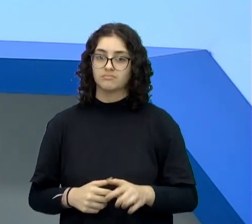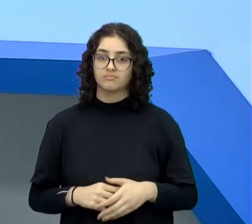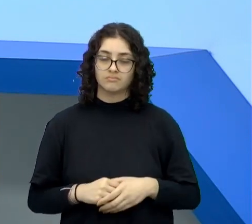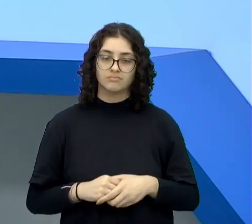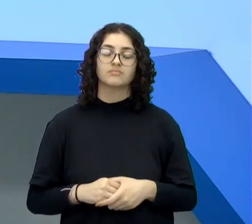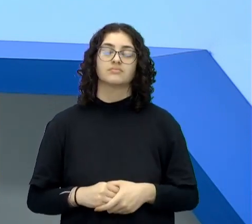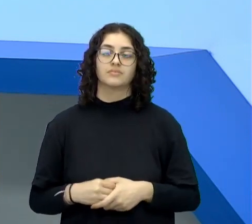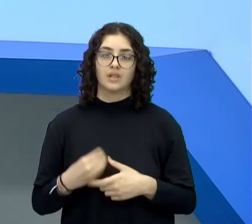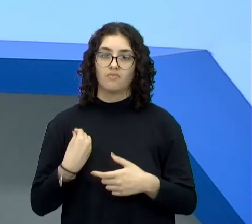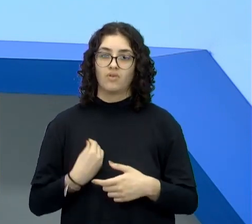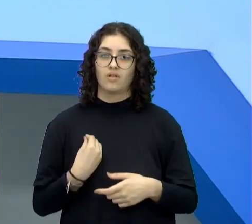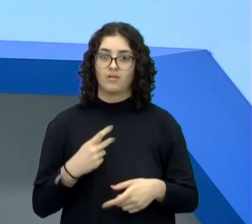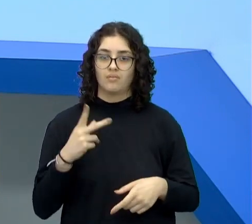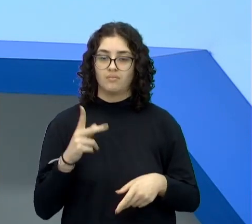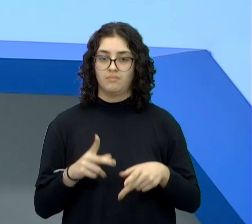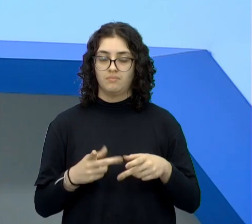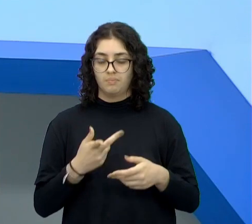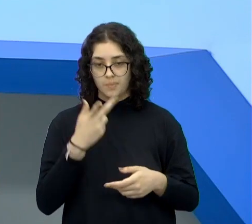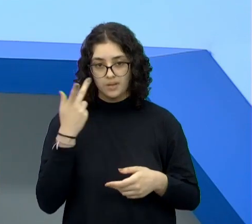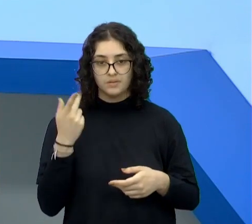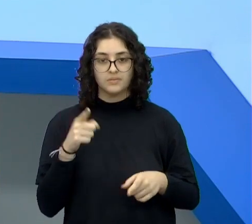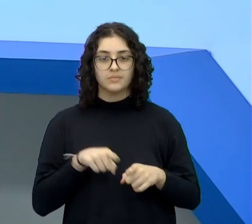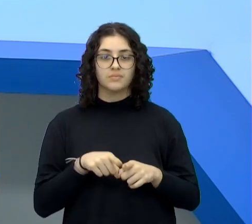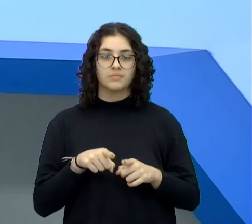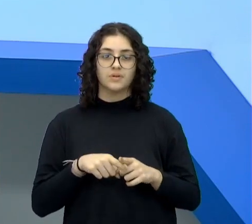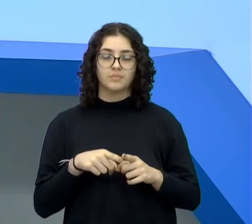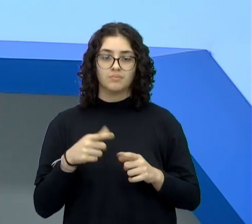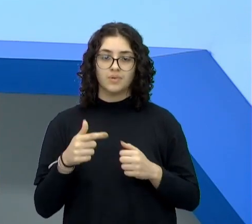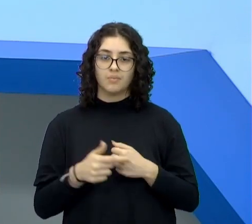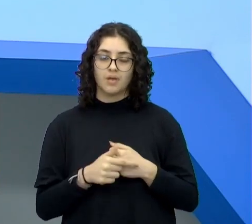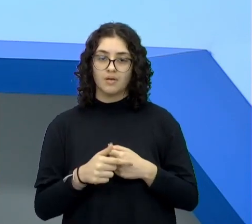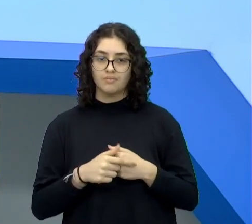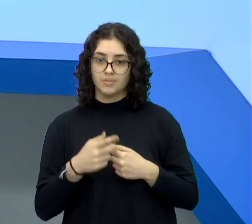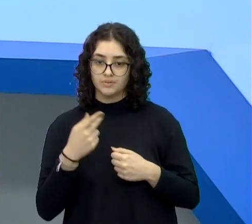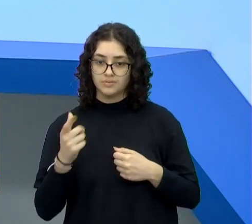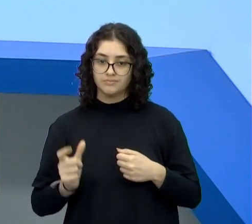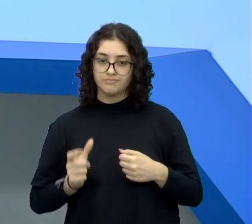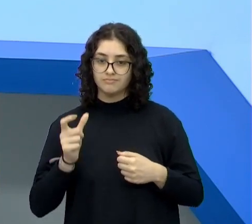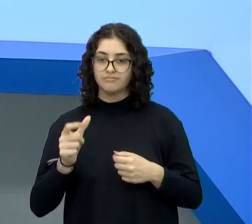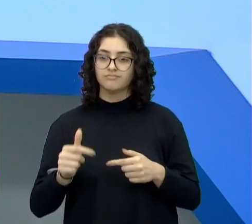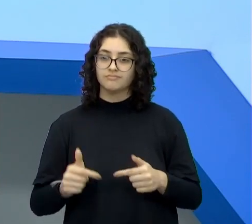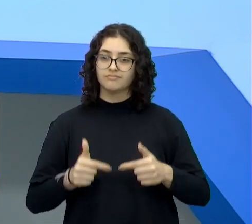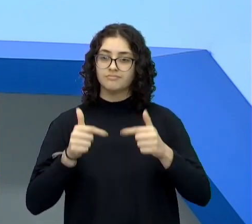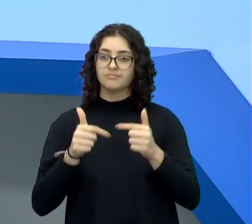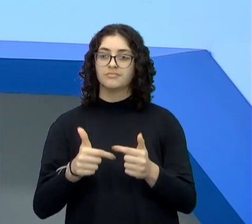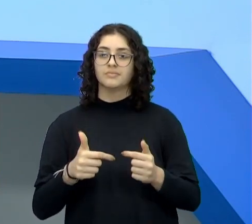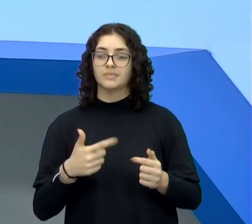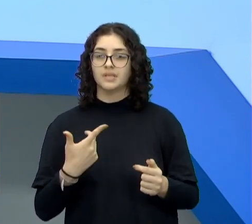na vida das pessoas, e é papel também do cidadão cobrar esse tipo de